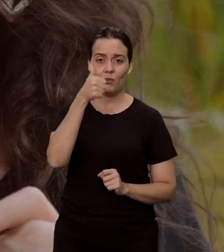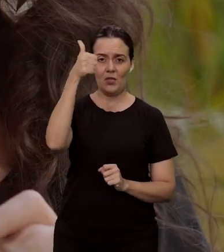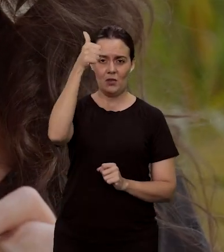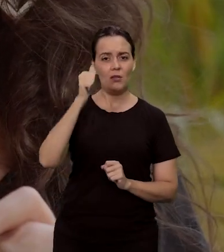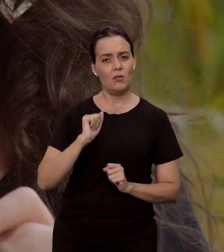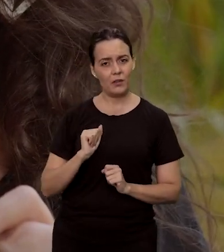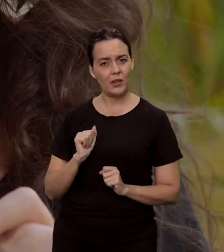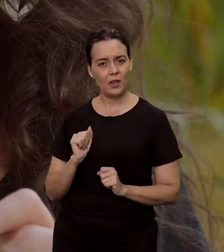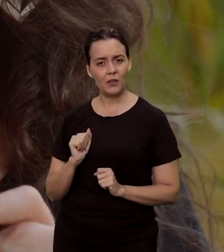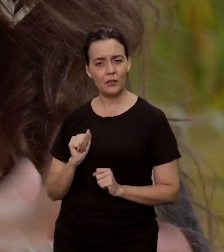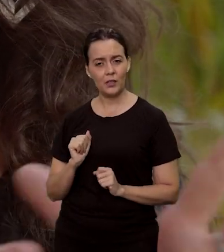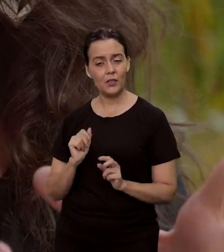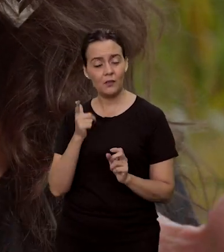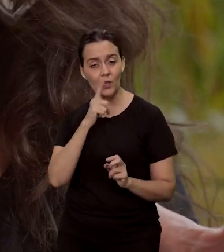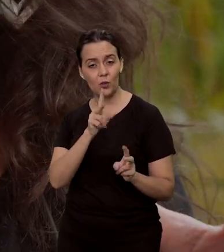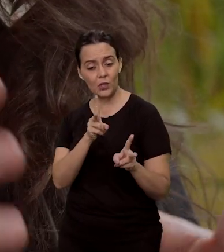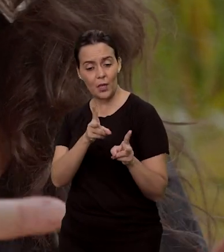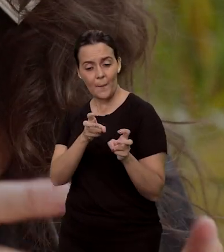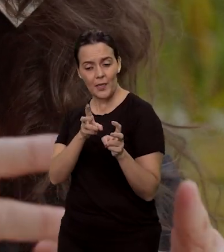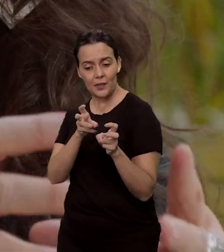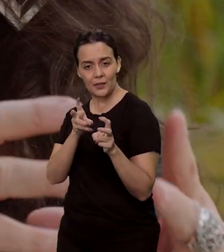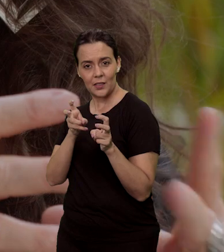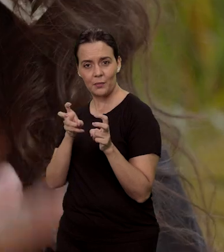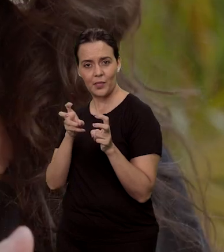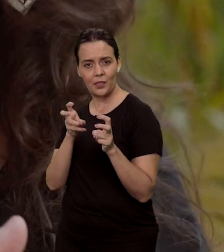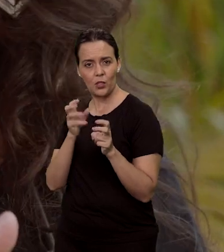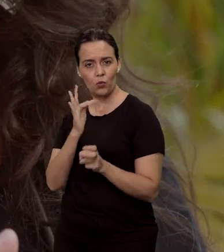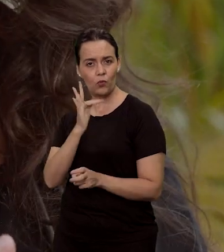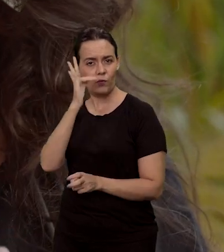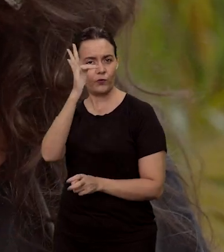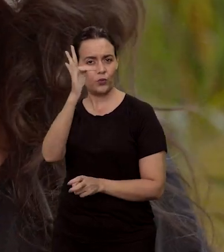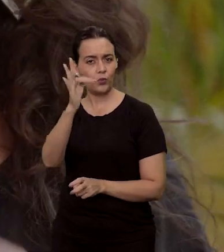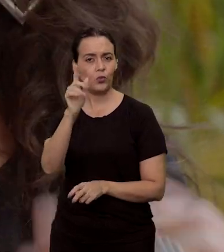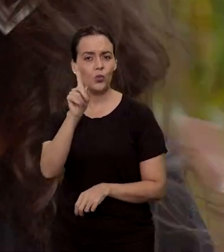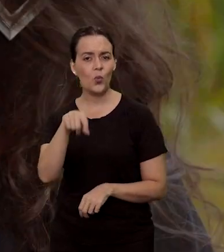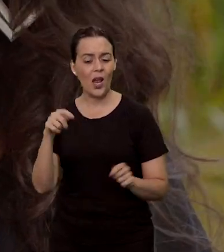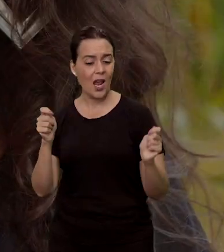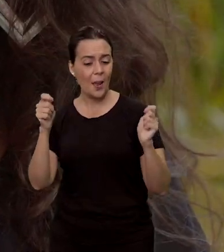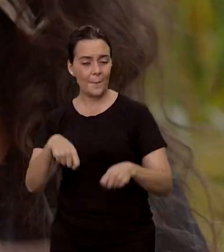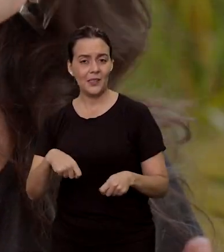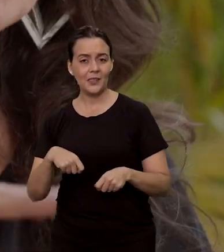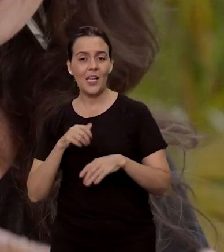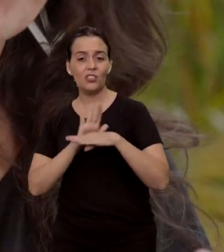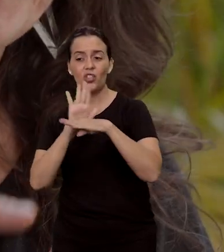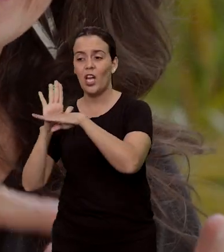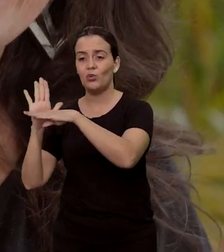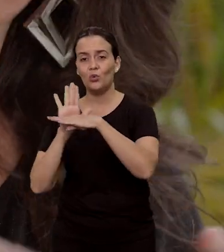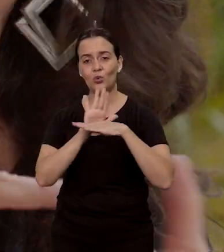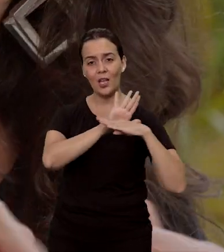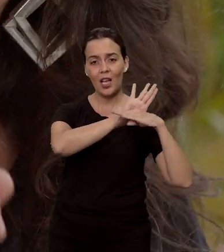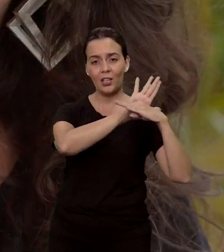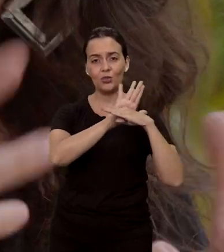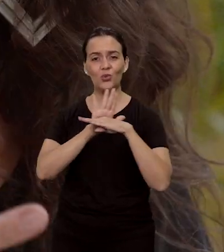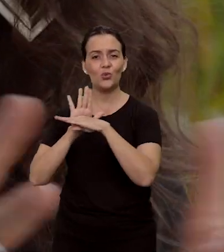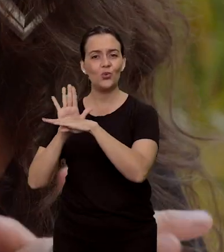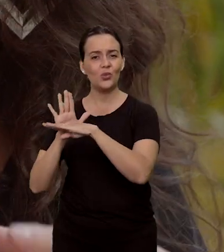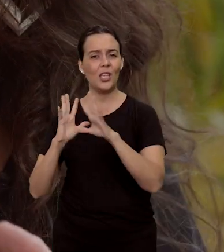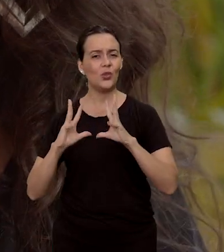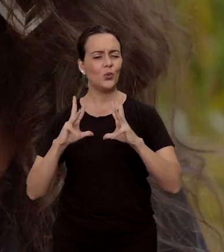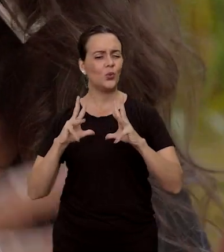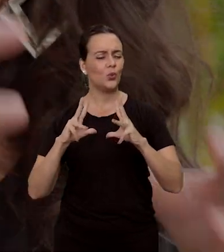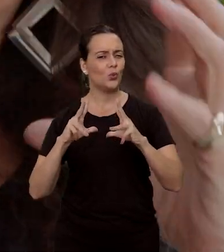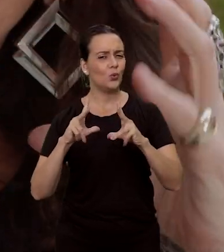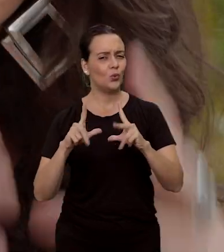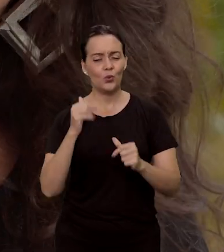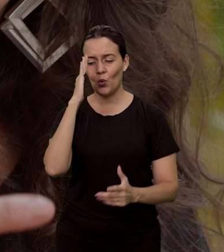na percepção de que o futuro depende da nossa capacidade de colaborar. Todos os cos, colaborar, cooperar, convergir, confiar,